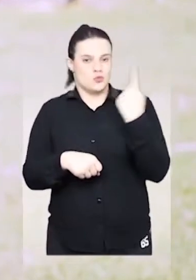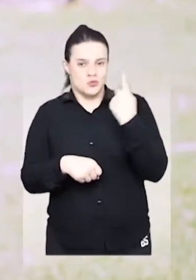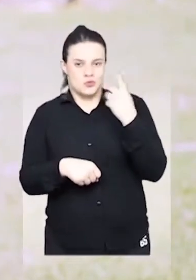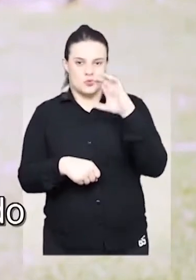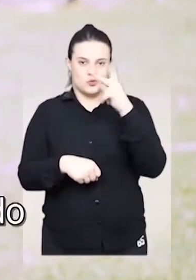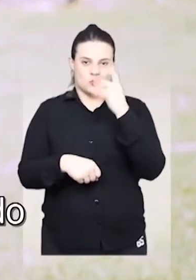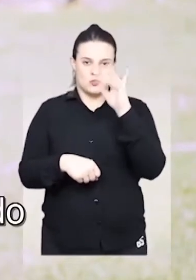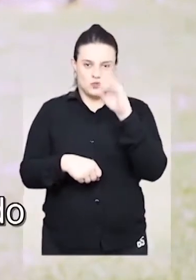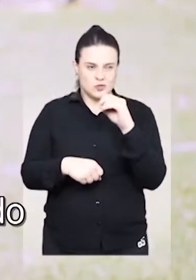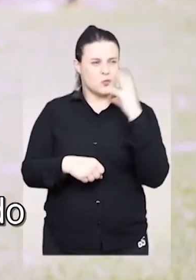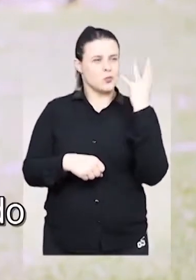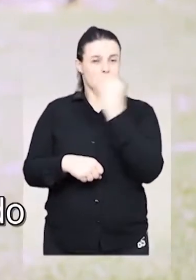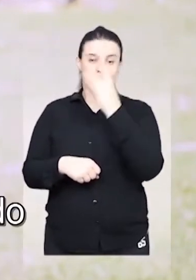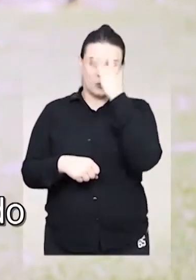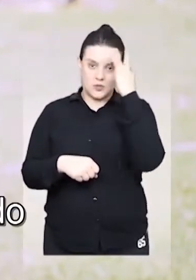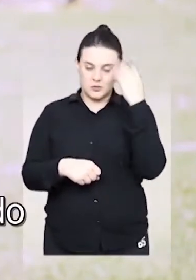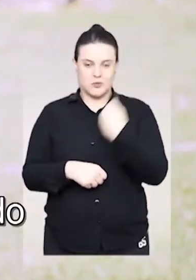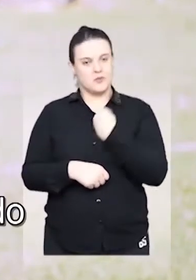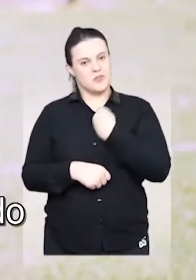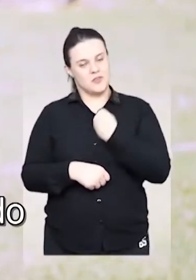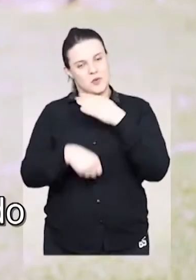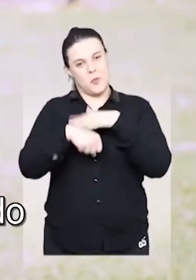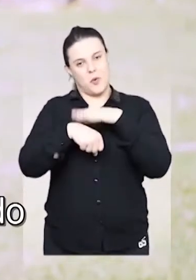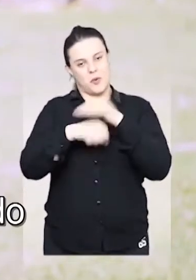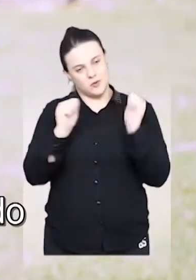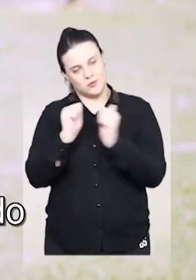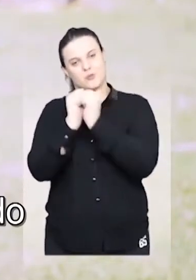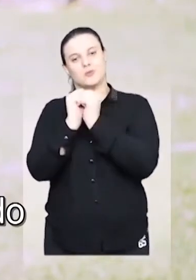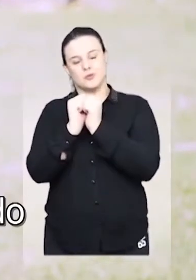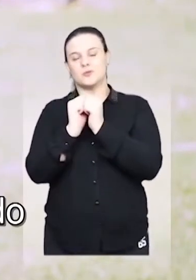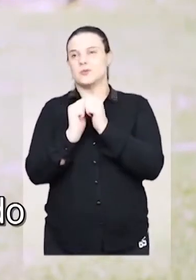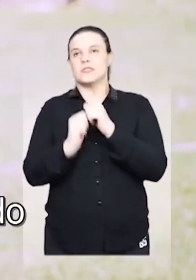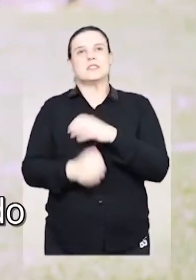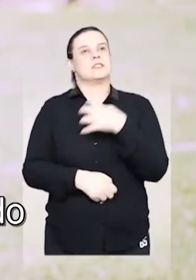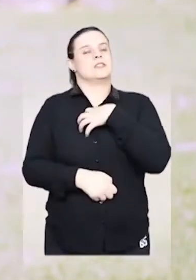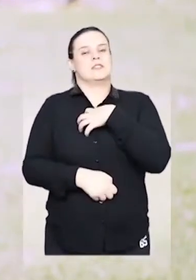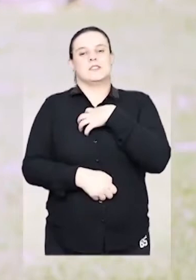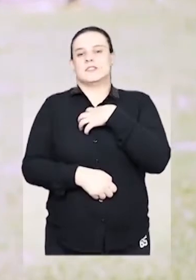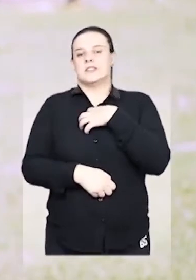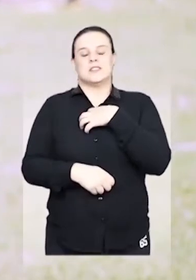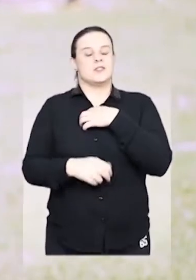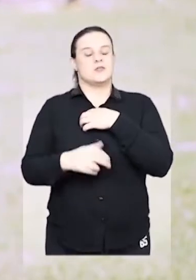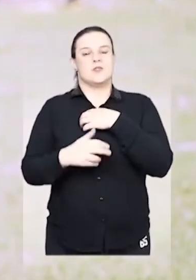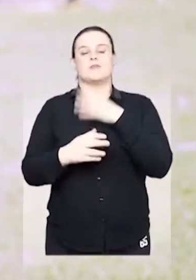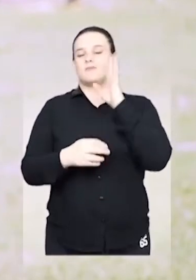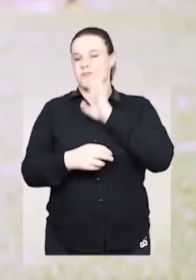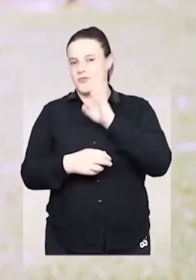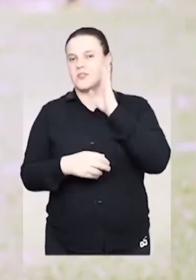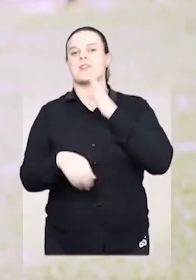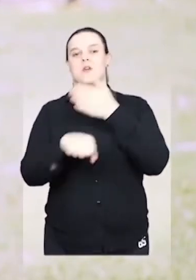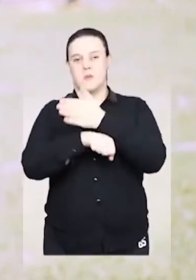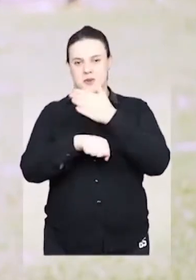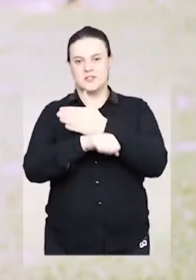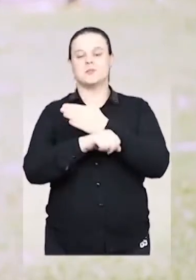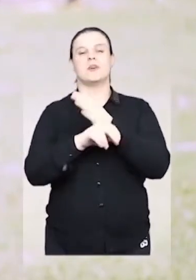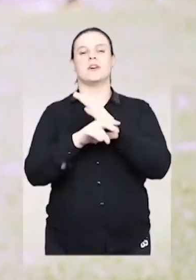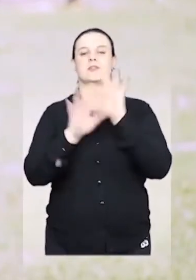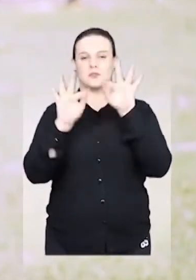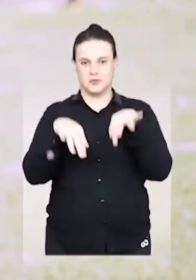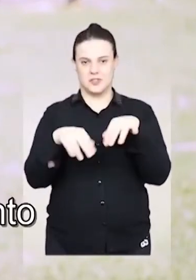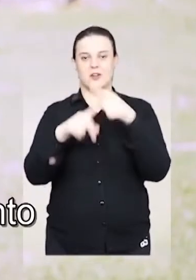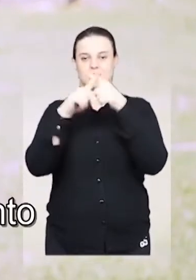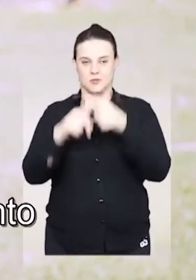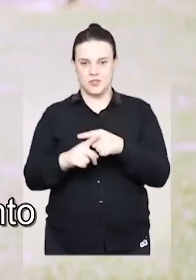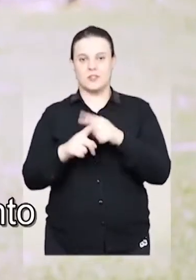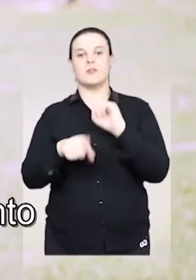Chico e para todo mundo que estava vivendo aquele momento ali com a gente. Foi bem legal participar de uma final